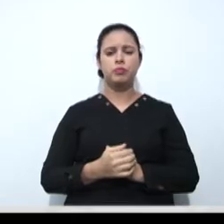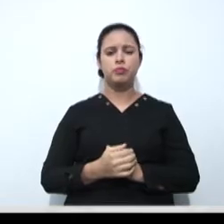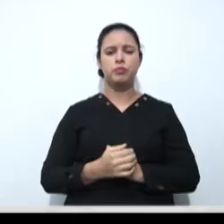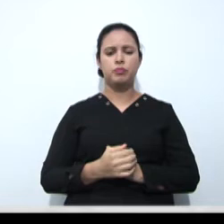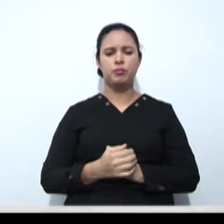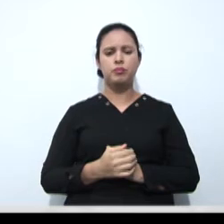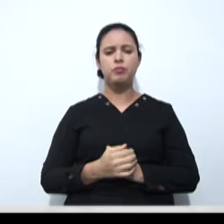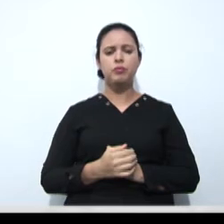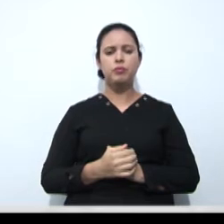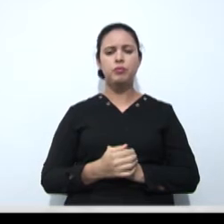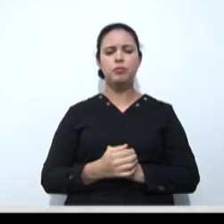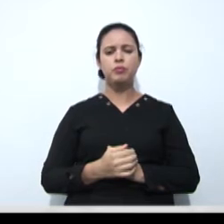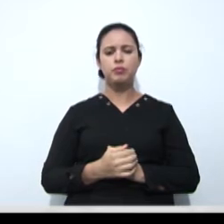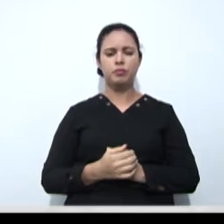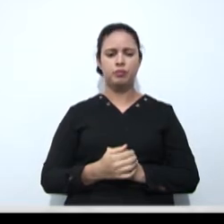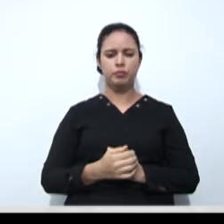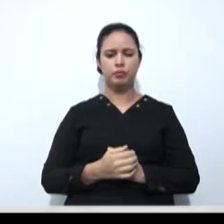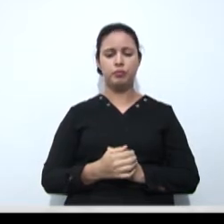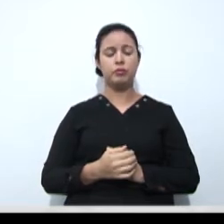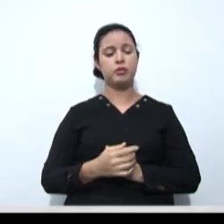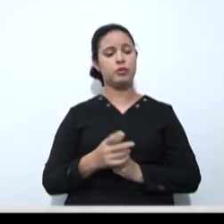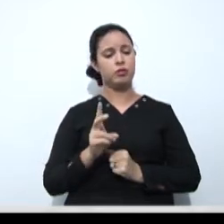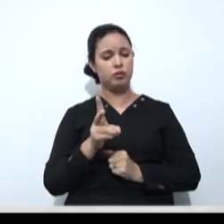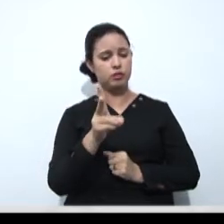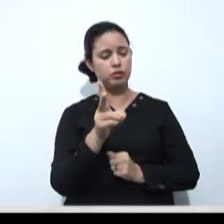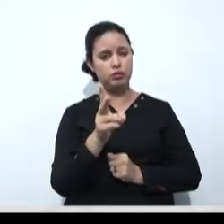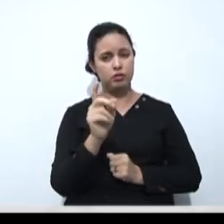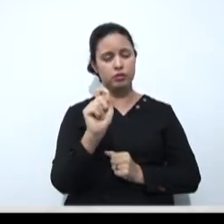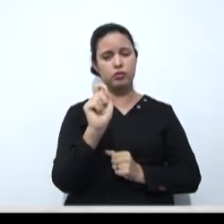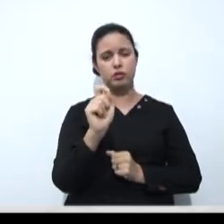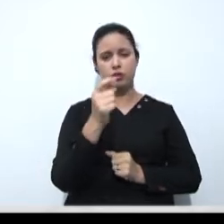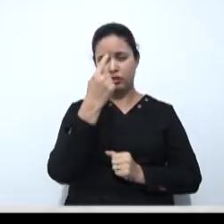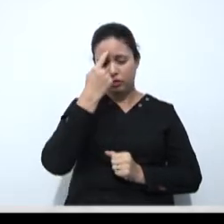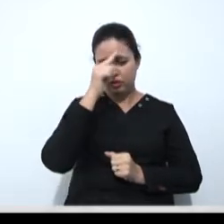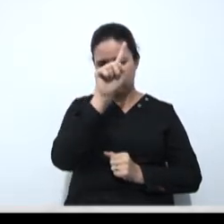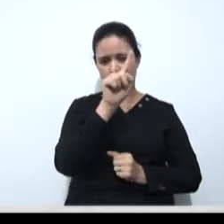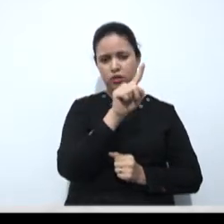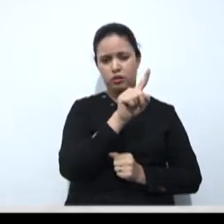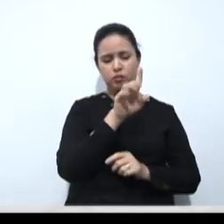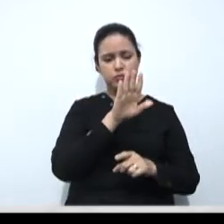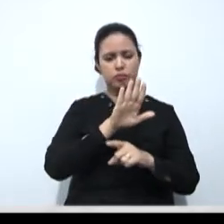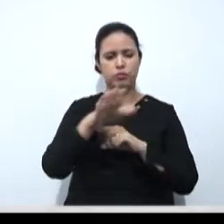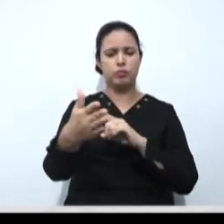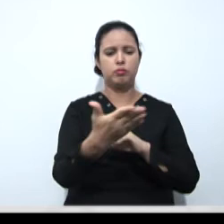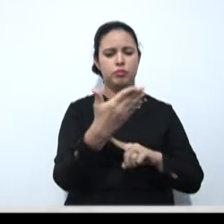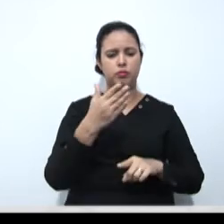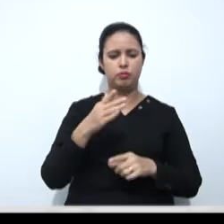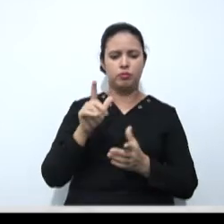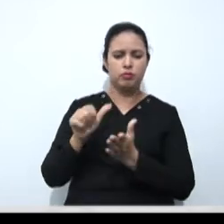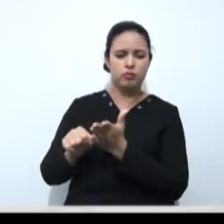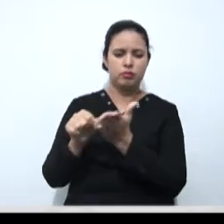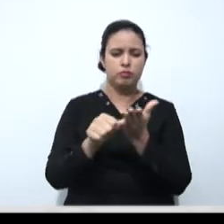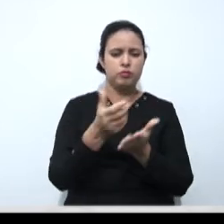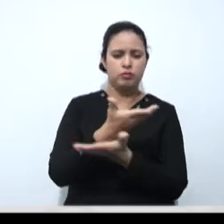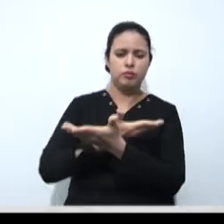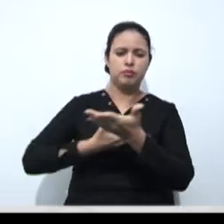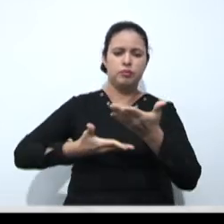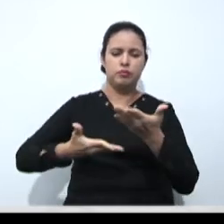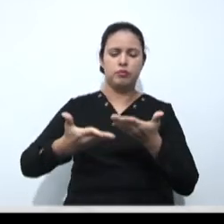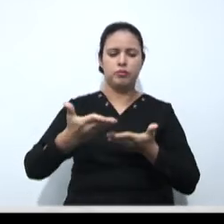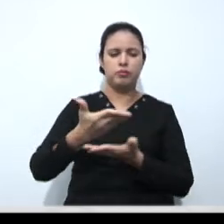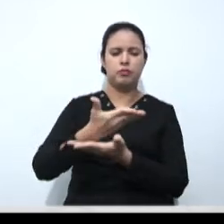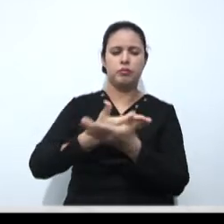Então, predomina a ideia de coordenação, cooperação por meio do processo participativo, dialógico entre